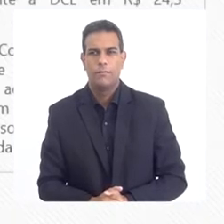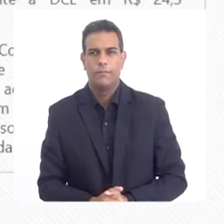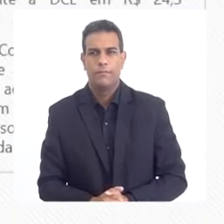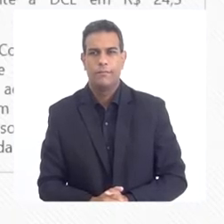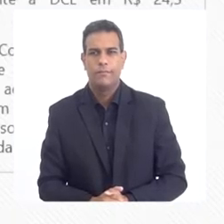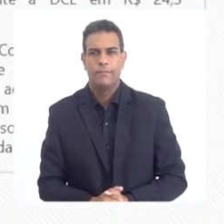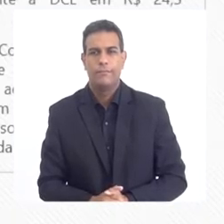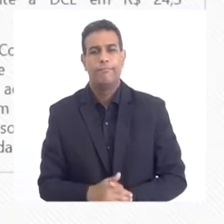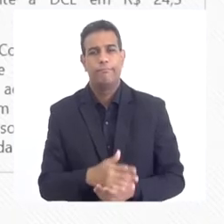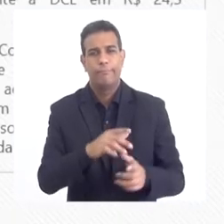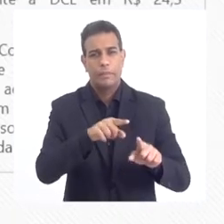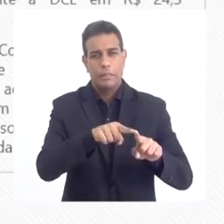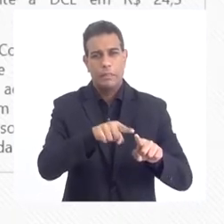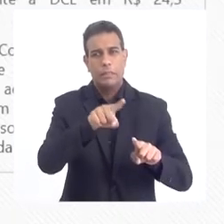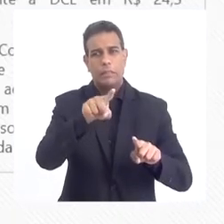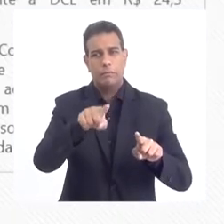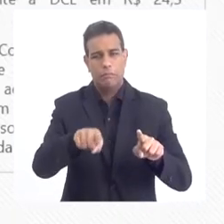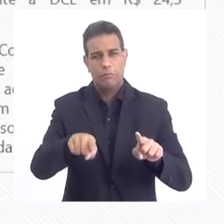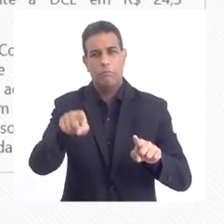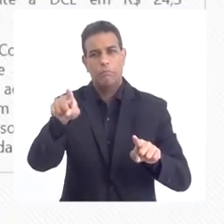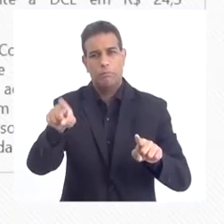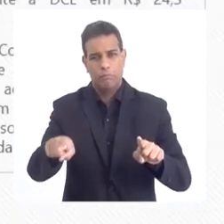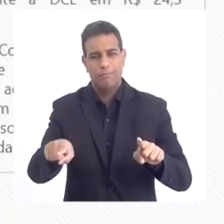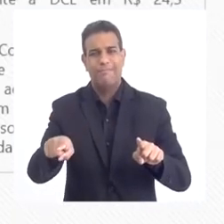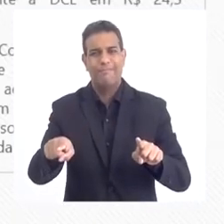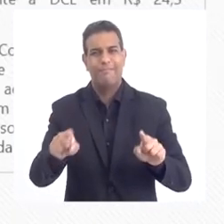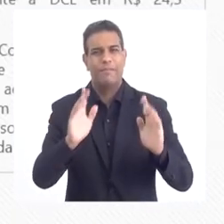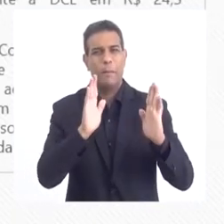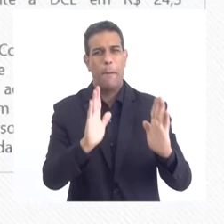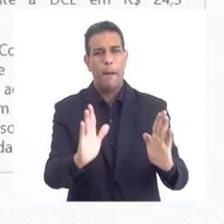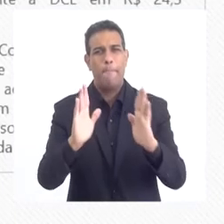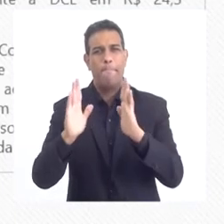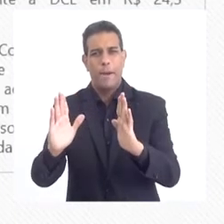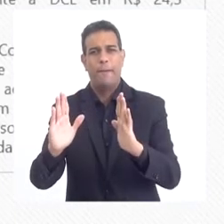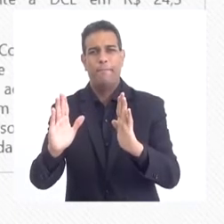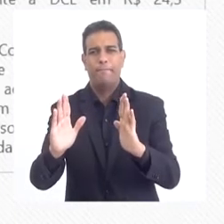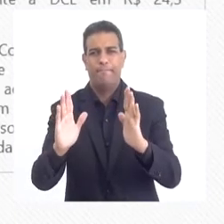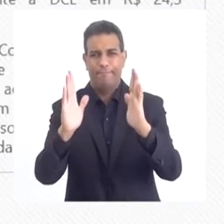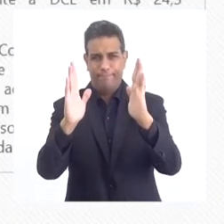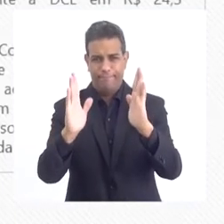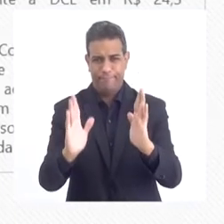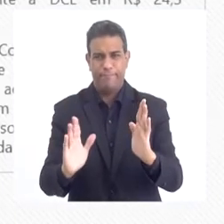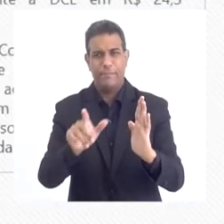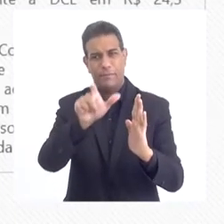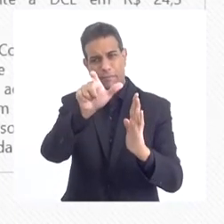Essa aqui é a trajetória da dívida, aqui deu um erro de valor, mas aqui é